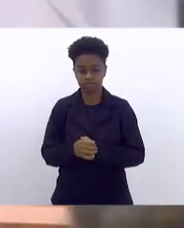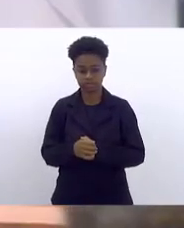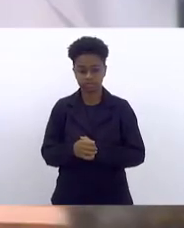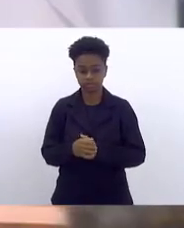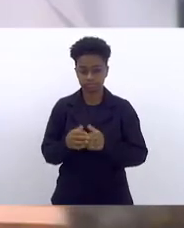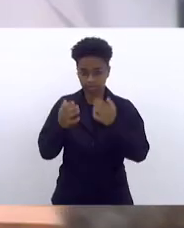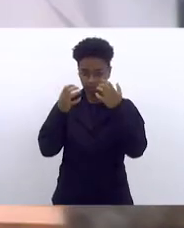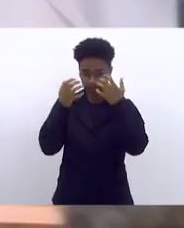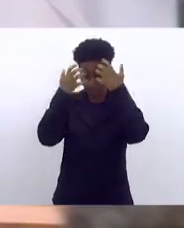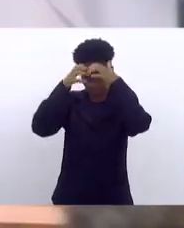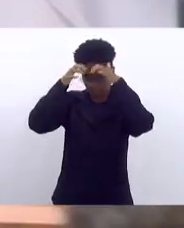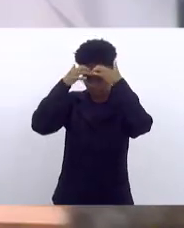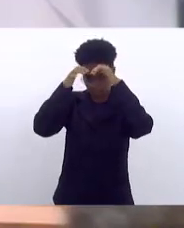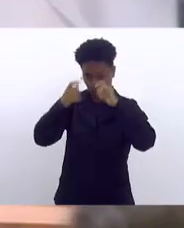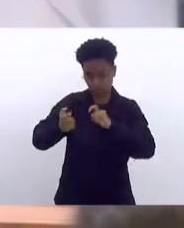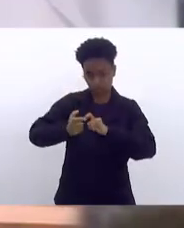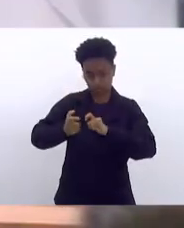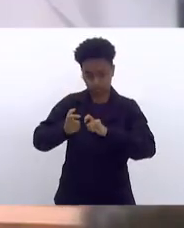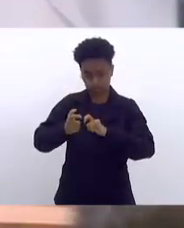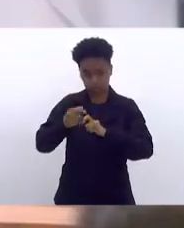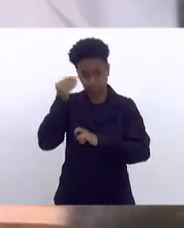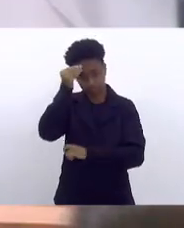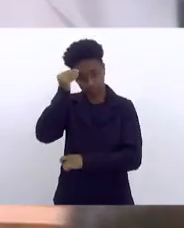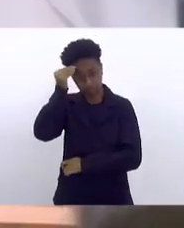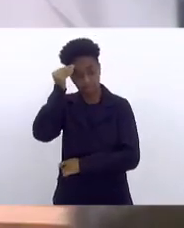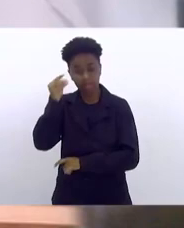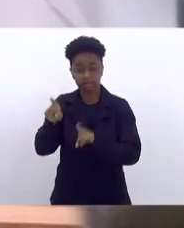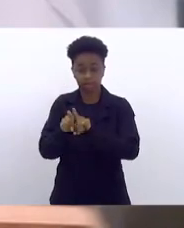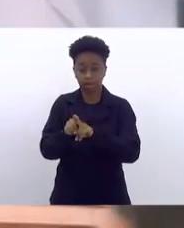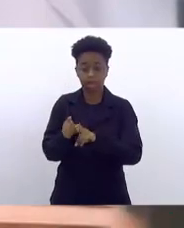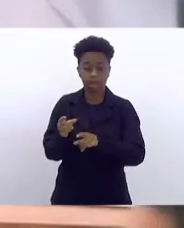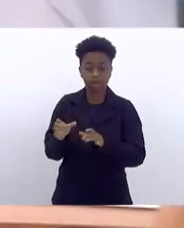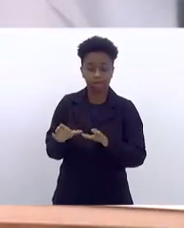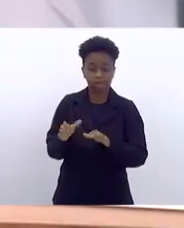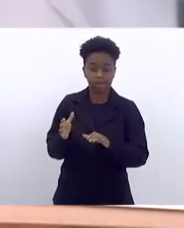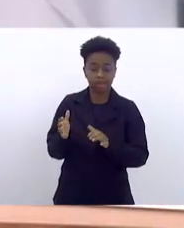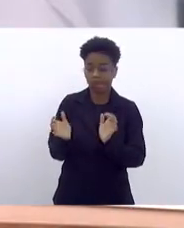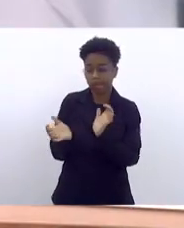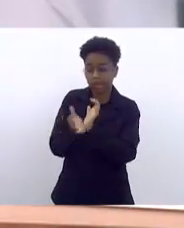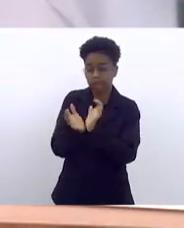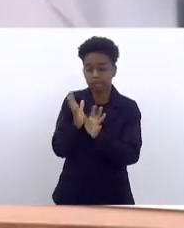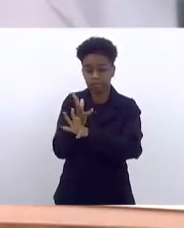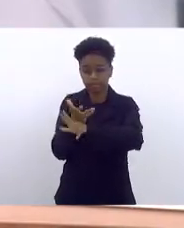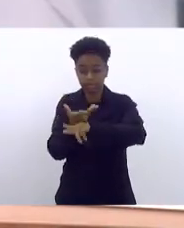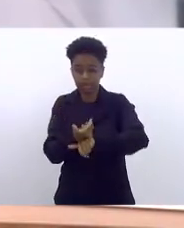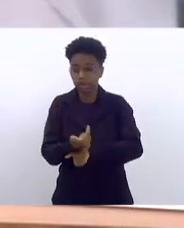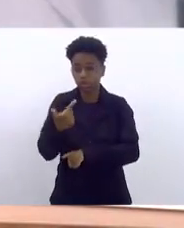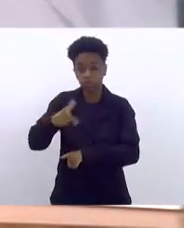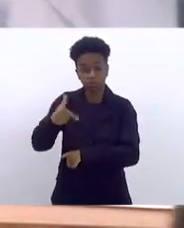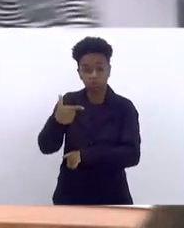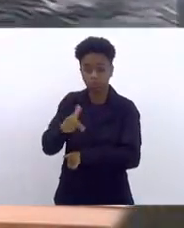das equipes multidisciplinar não tem uma alimentação